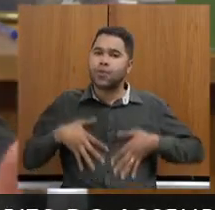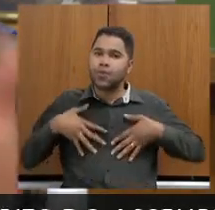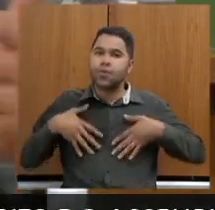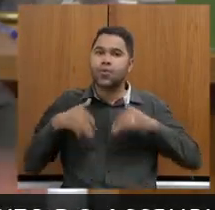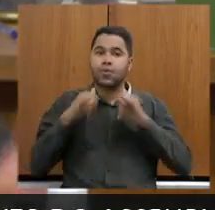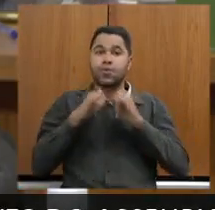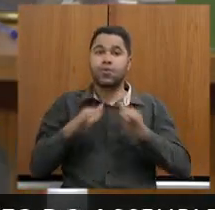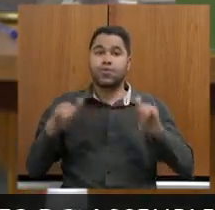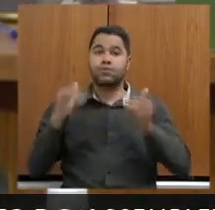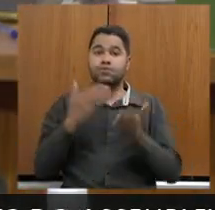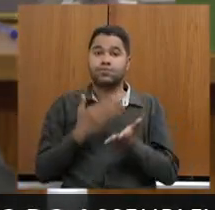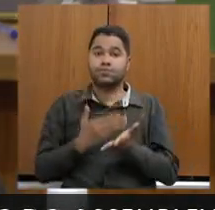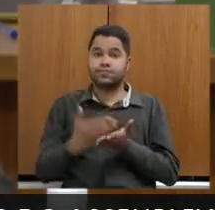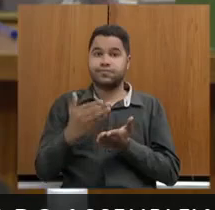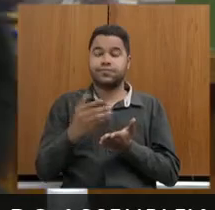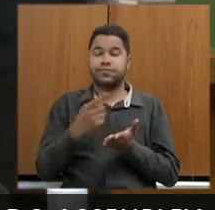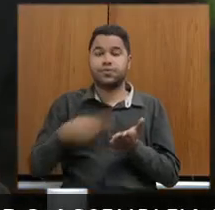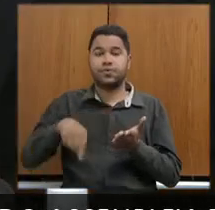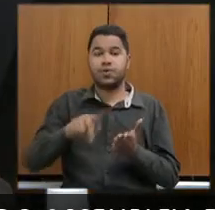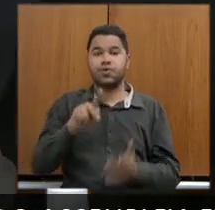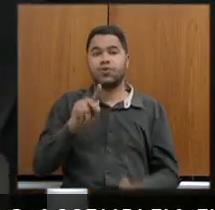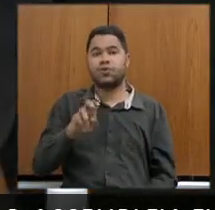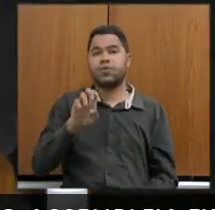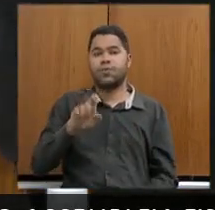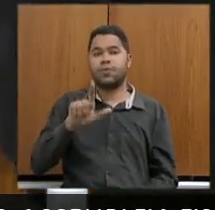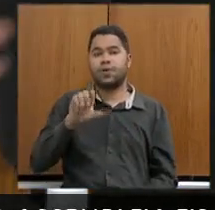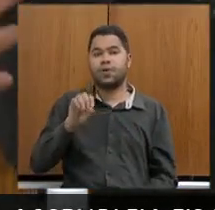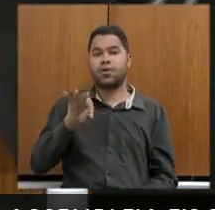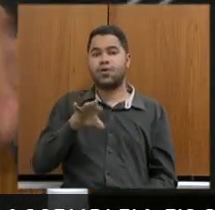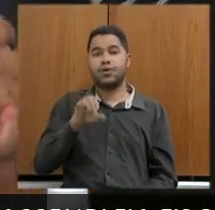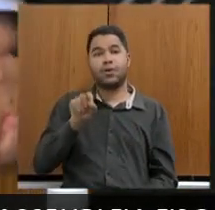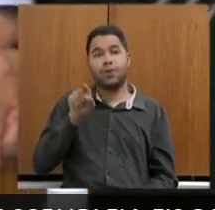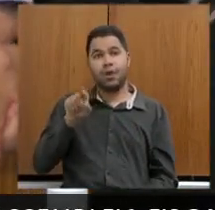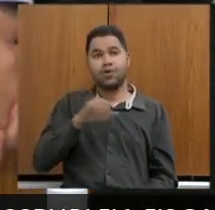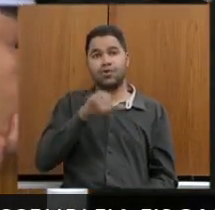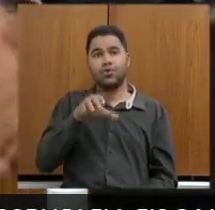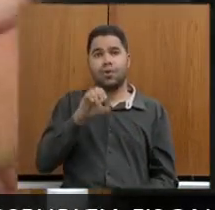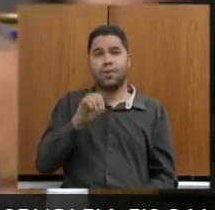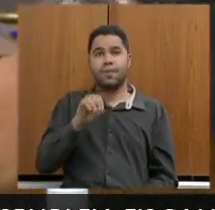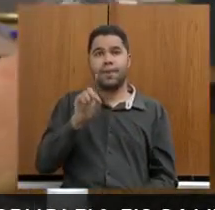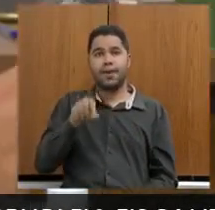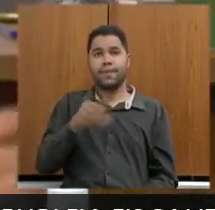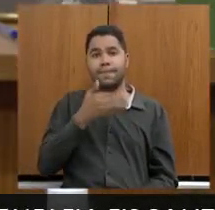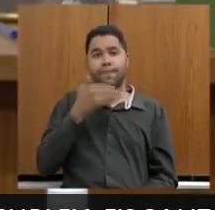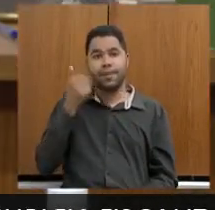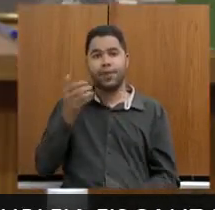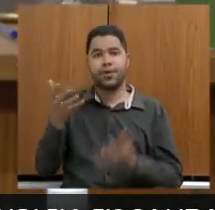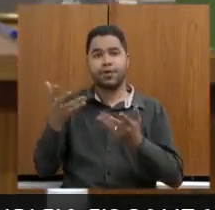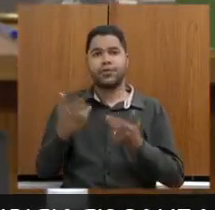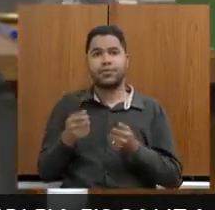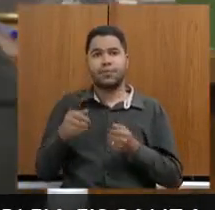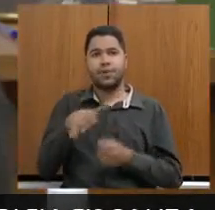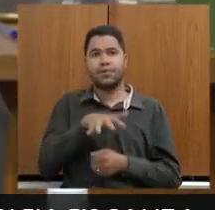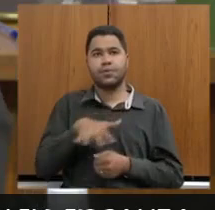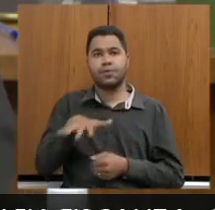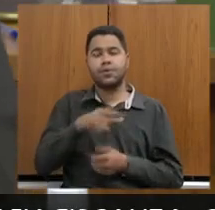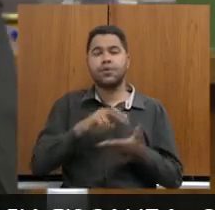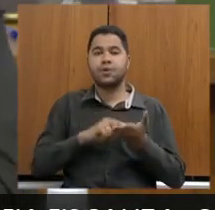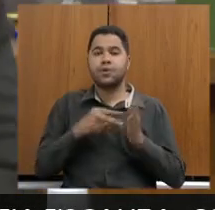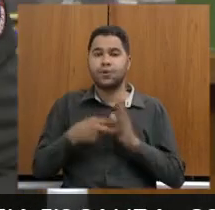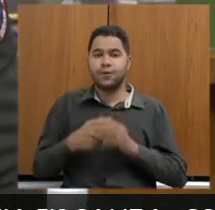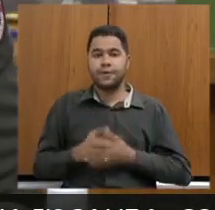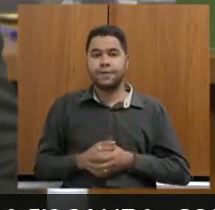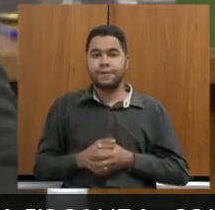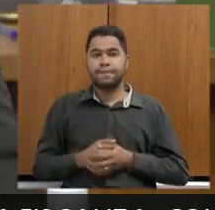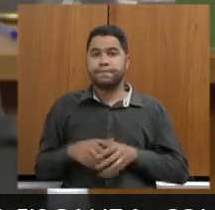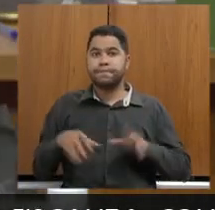que inauguramos o nosso pelotão em João Pinheiro para poder fazer o melhor atendimento à população o local ou seja